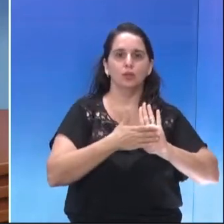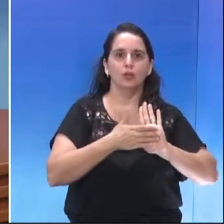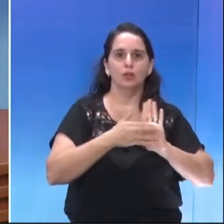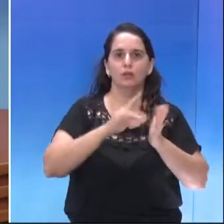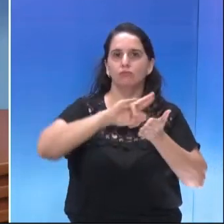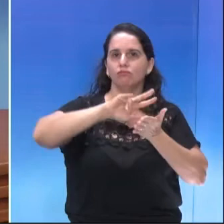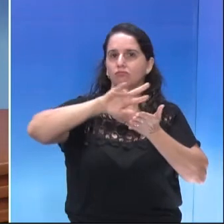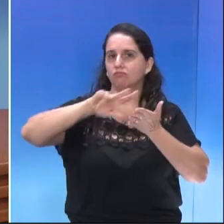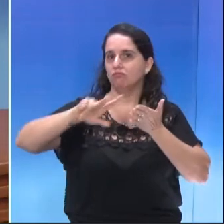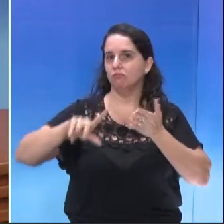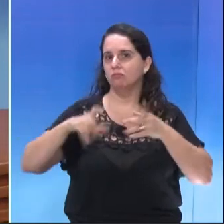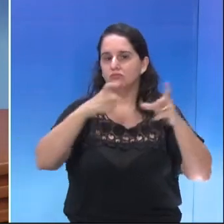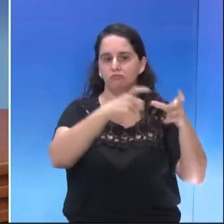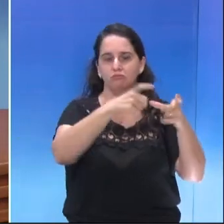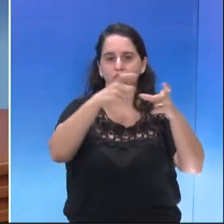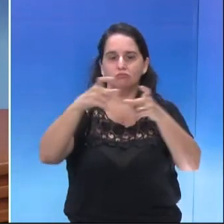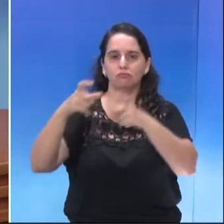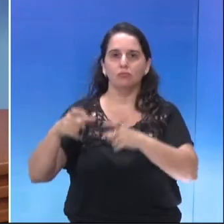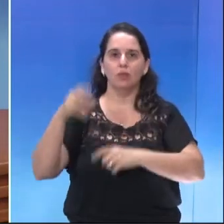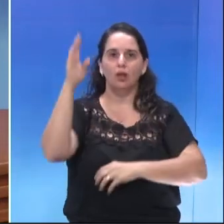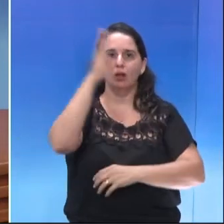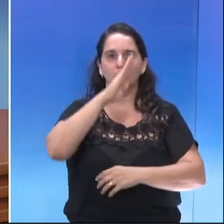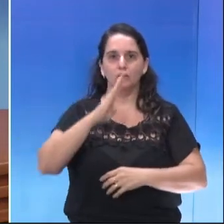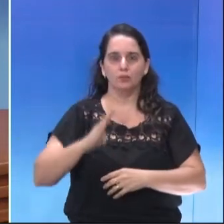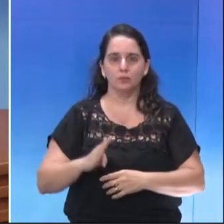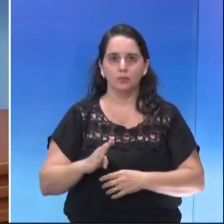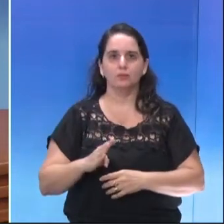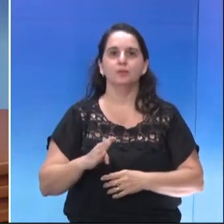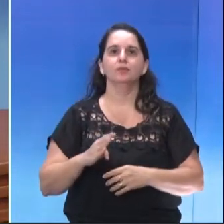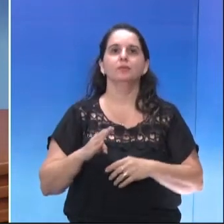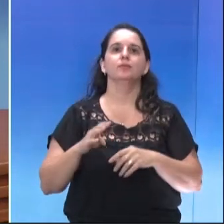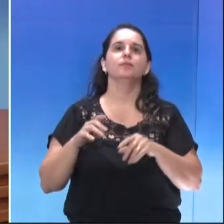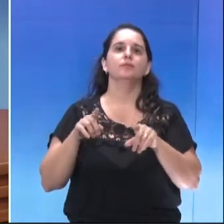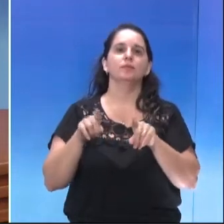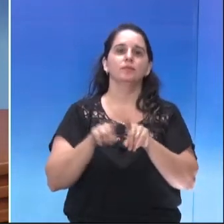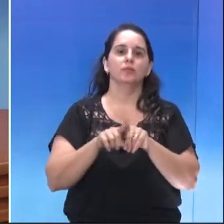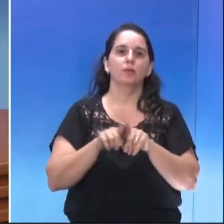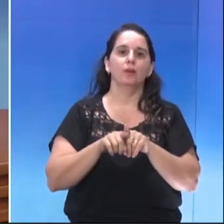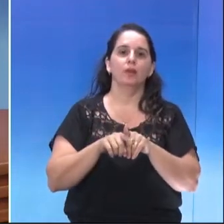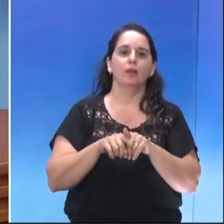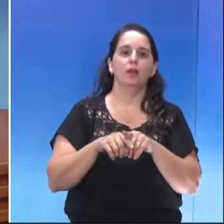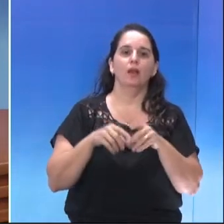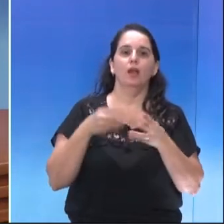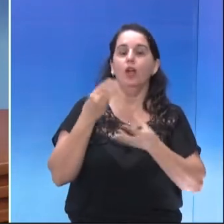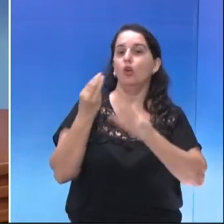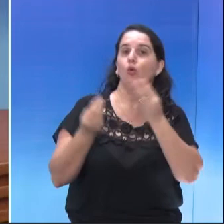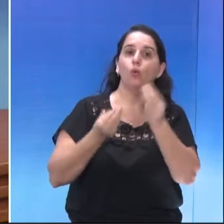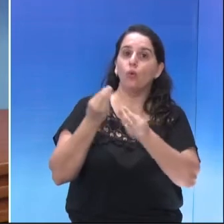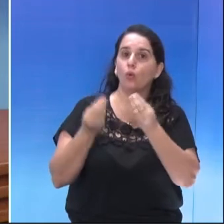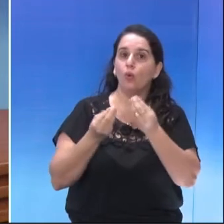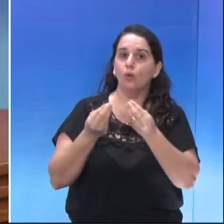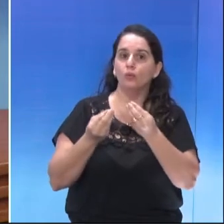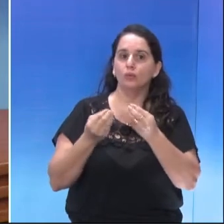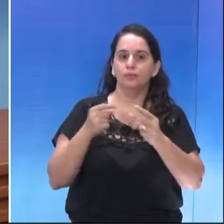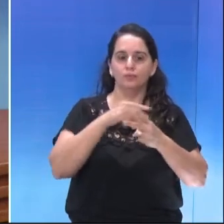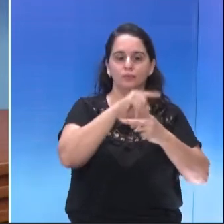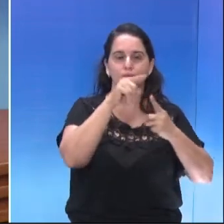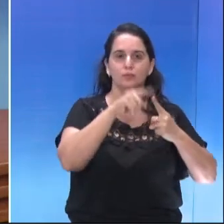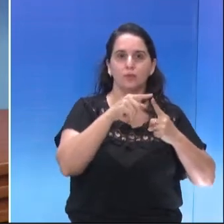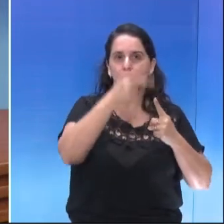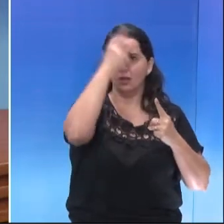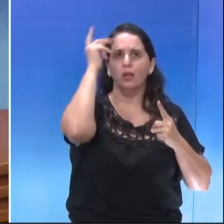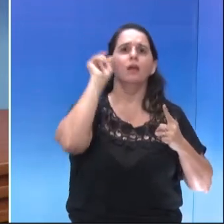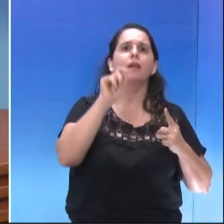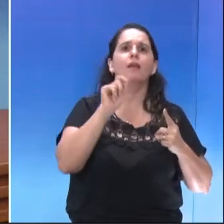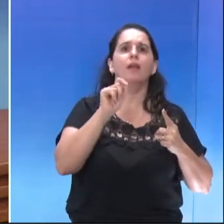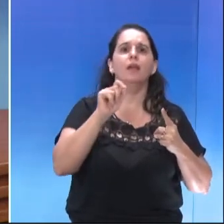mais longínquas do território. Isso aí é o como, ok? Quem? Como? Para